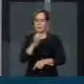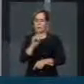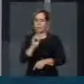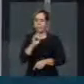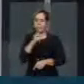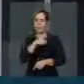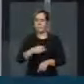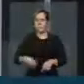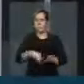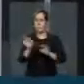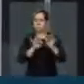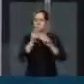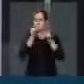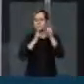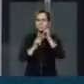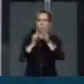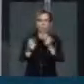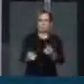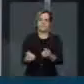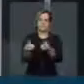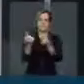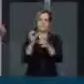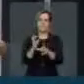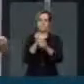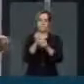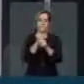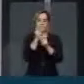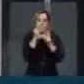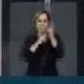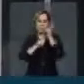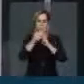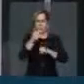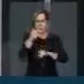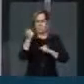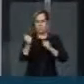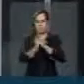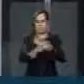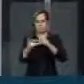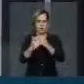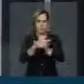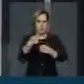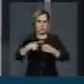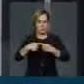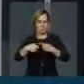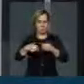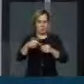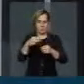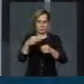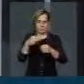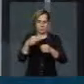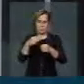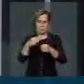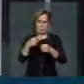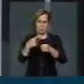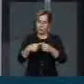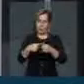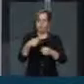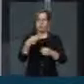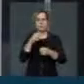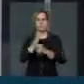conseguir recursos para melhorar a mobilidade urbana na cidade do Recife